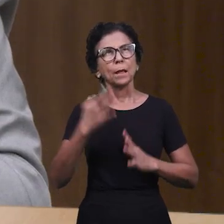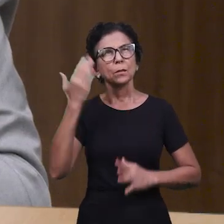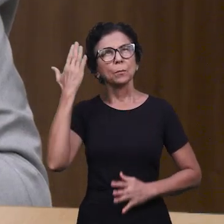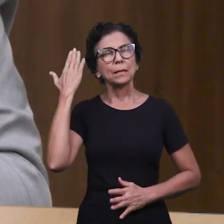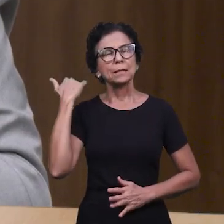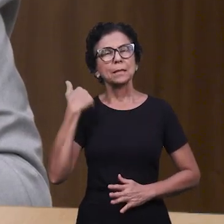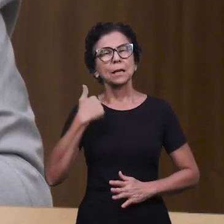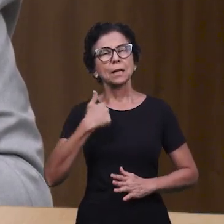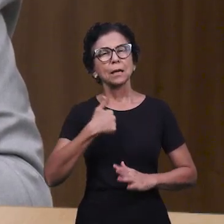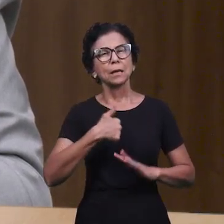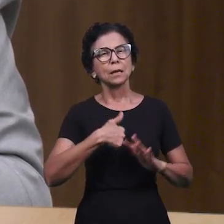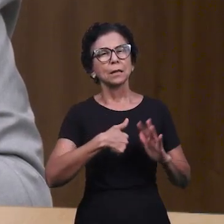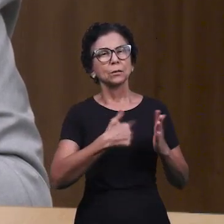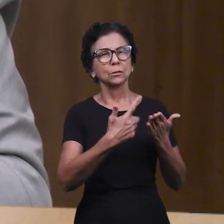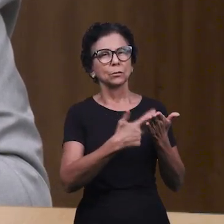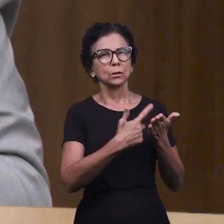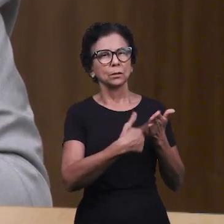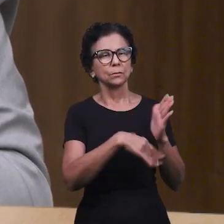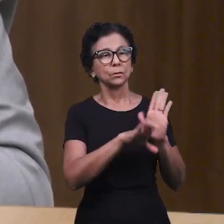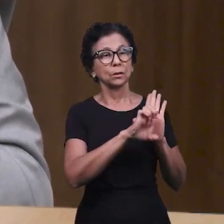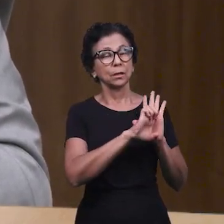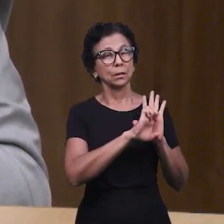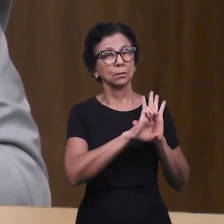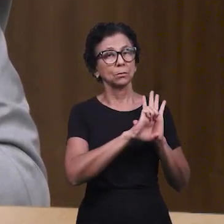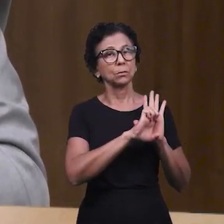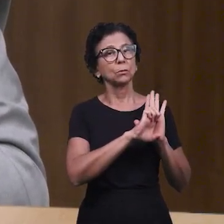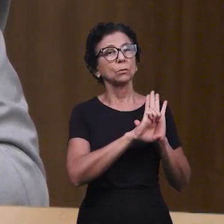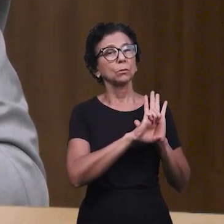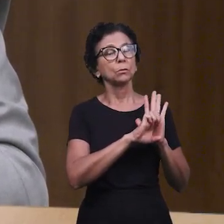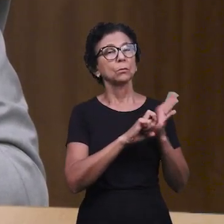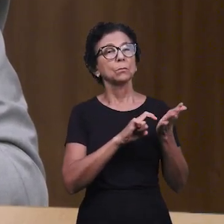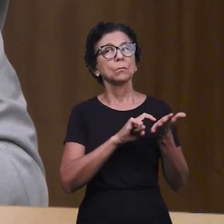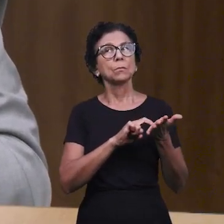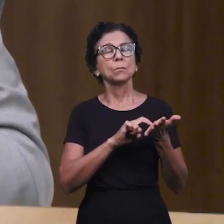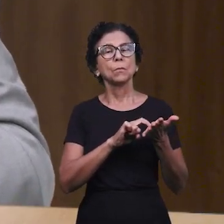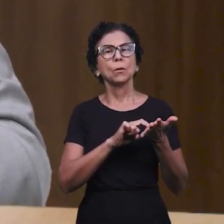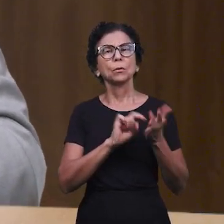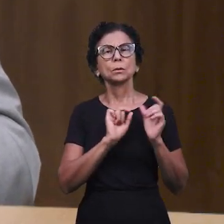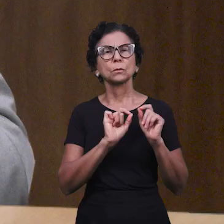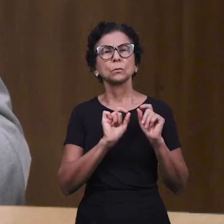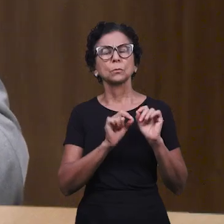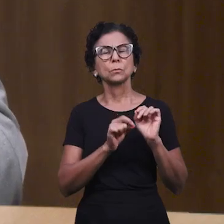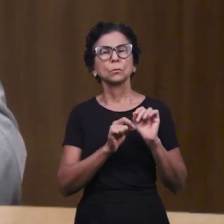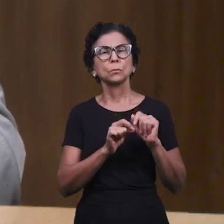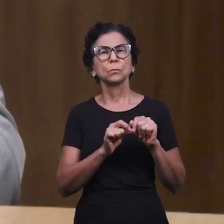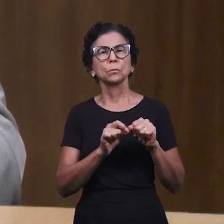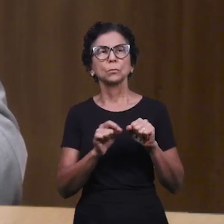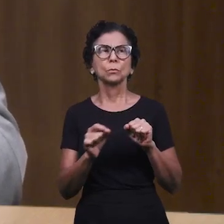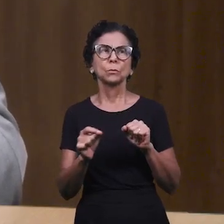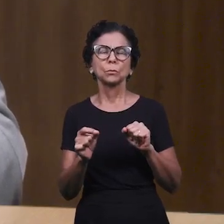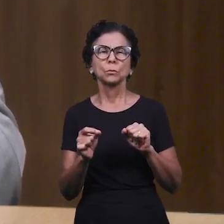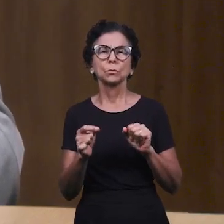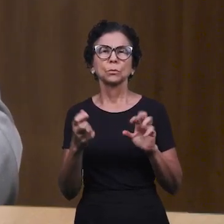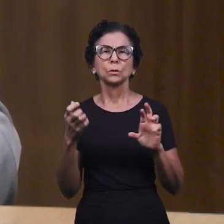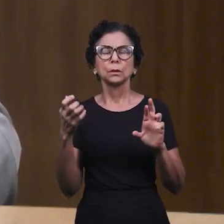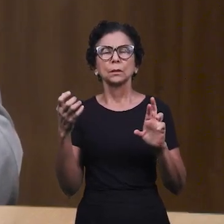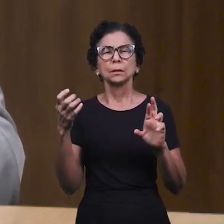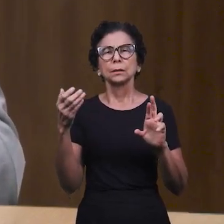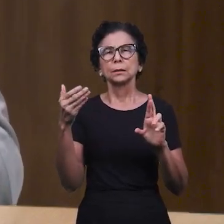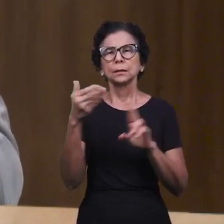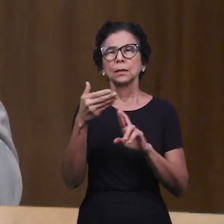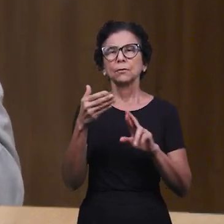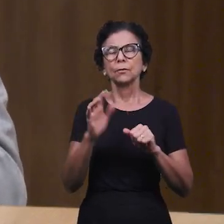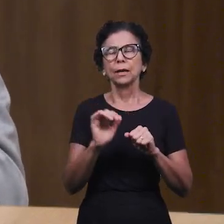vemos que a Páscoa, né, que ali aponta para o momento da ceia do Senhor Jesus, que o Senhor Jesus comemora com os